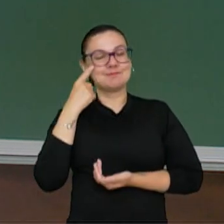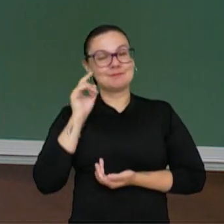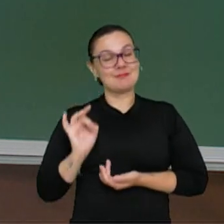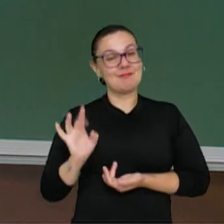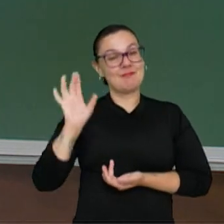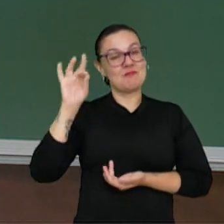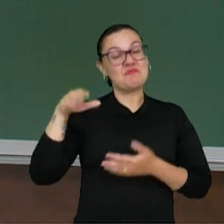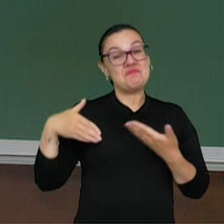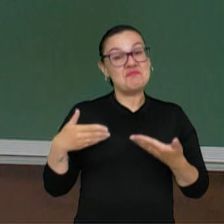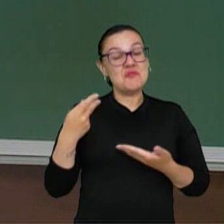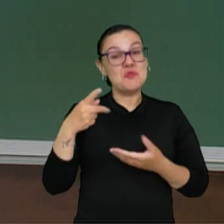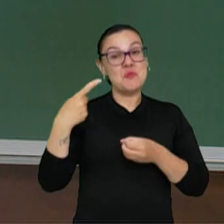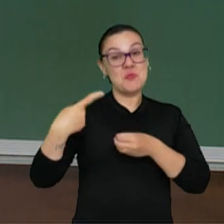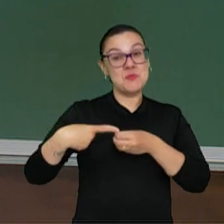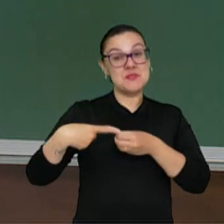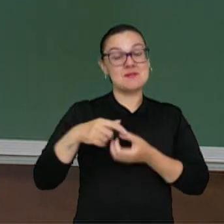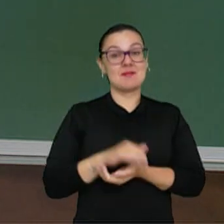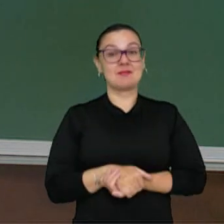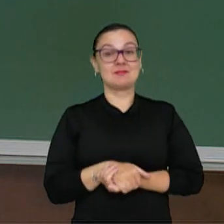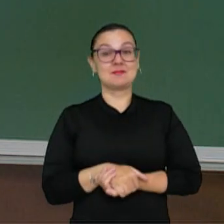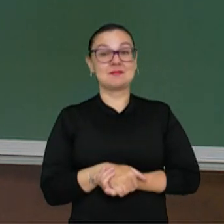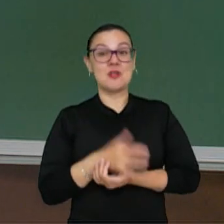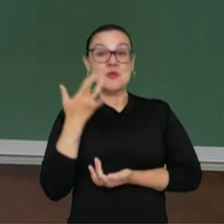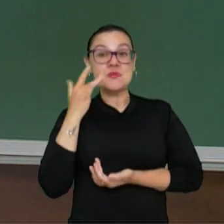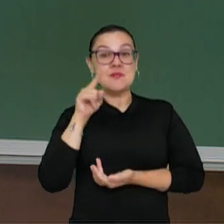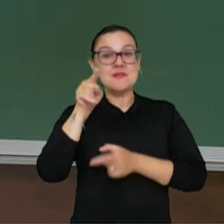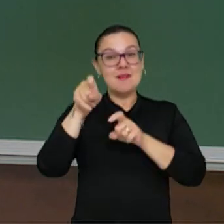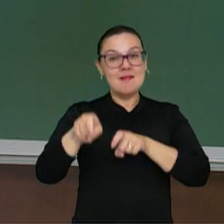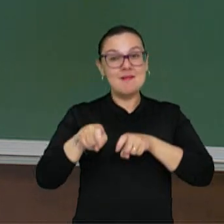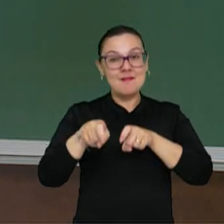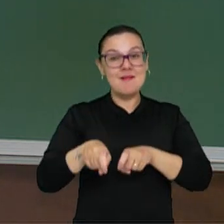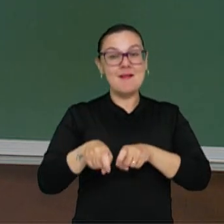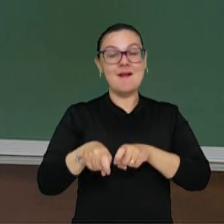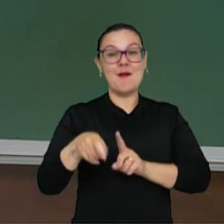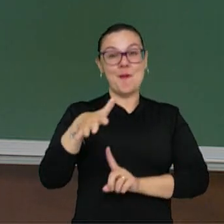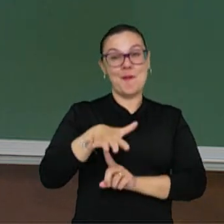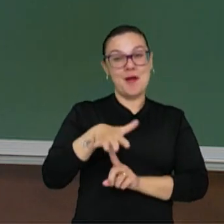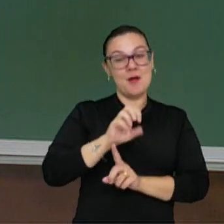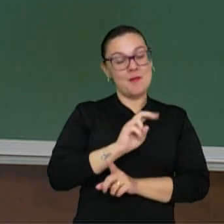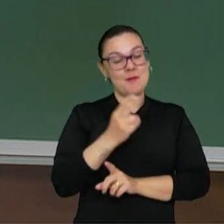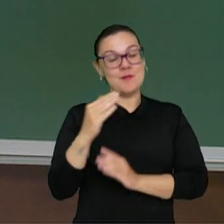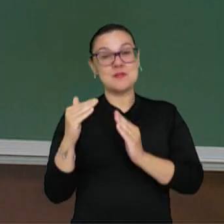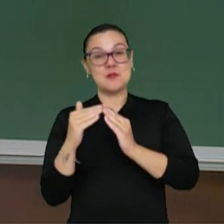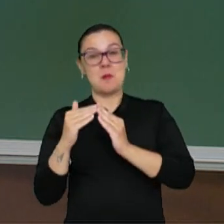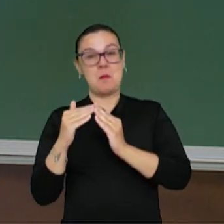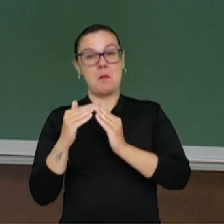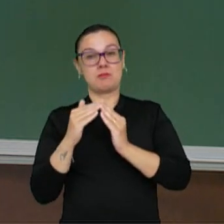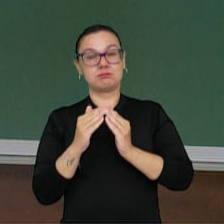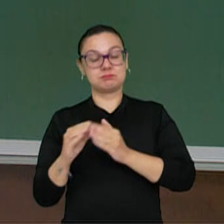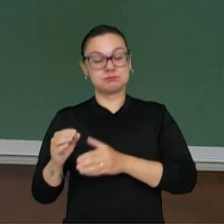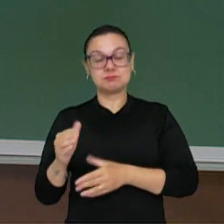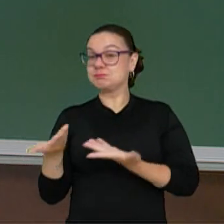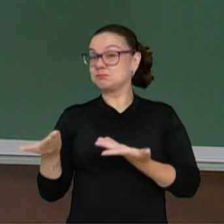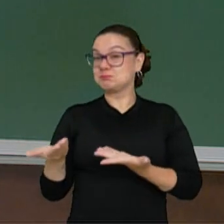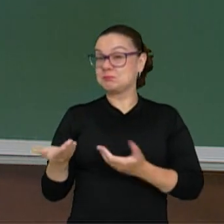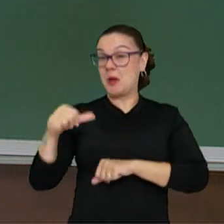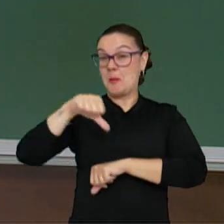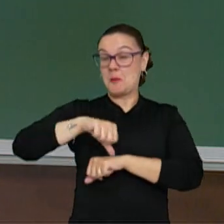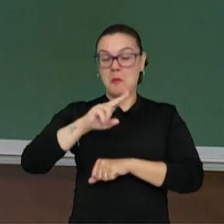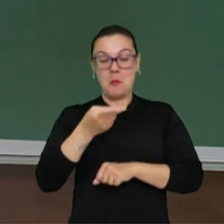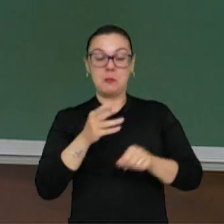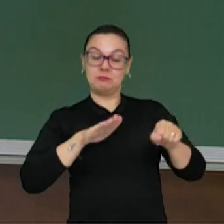sabe da tua cidade, não sei se você é do interior do estado do Paraná, se você mora aqui na capital, se você é do litoral, pense em alguma